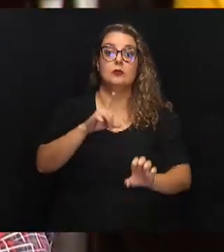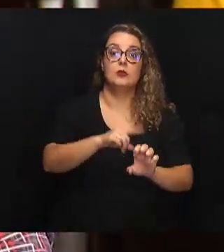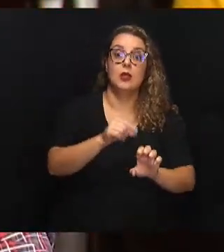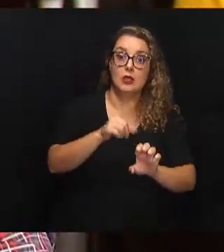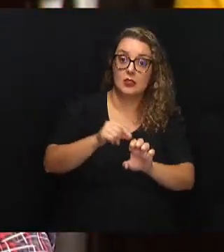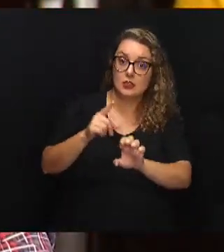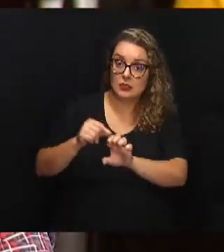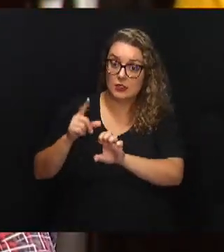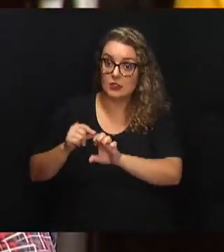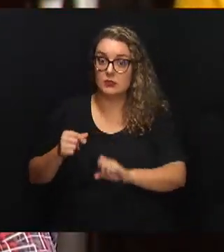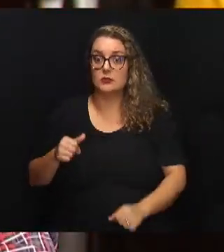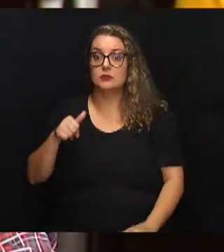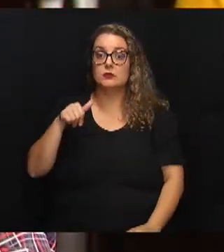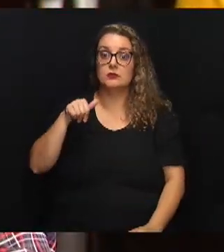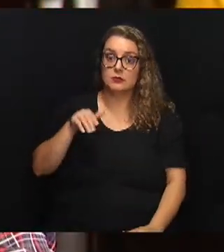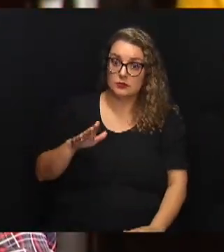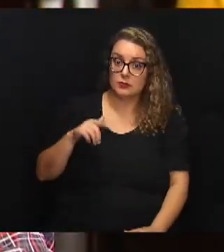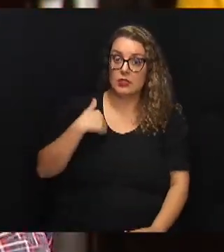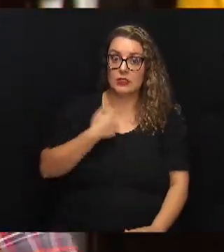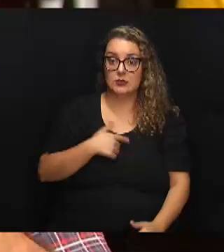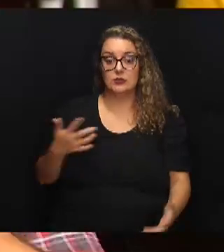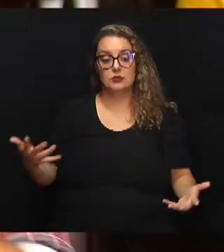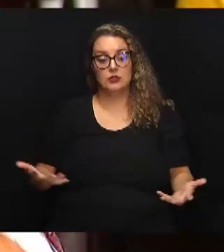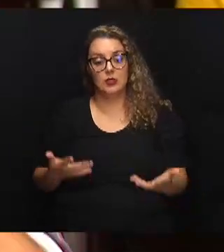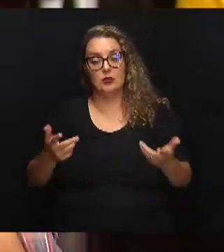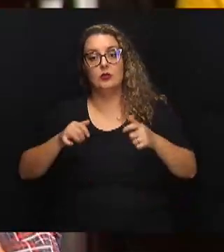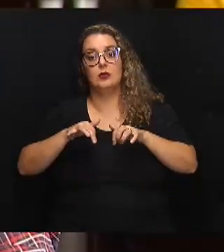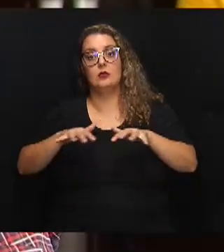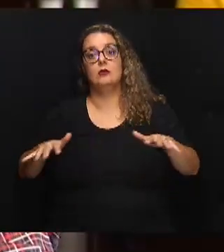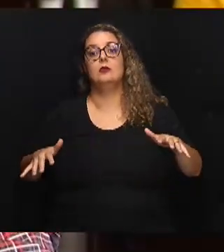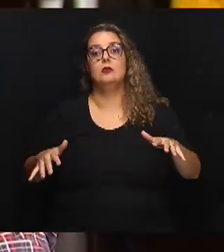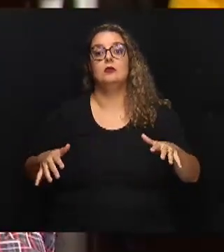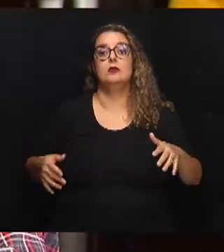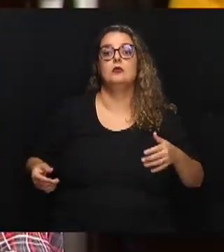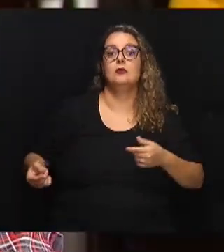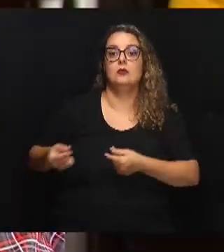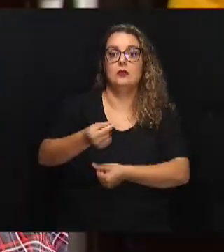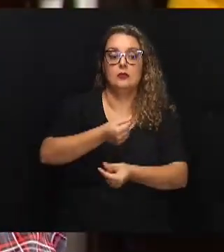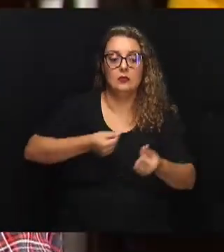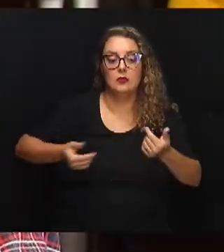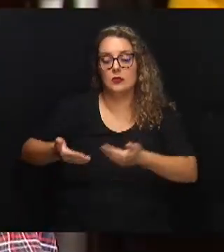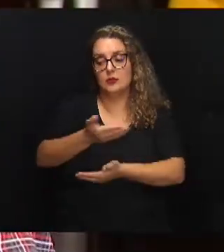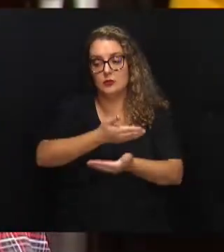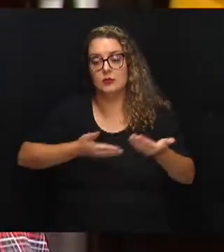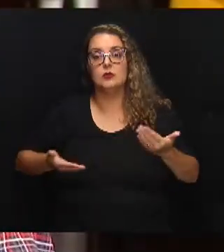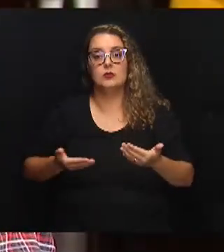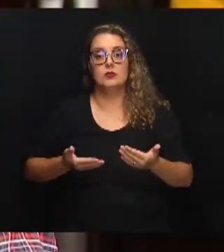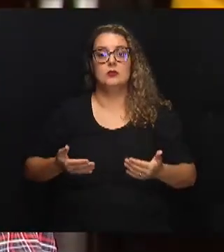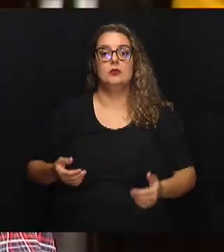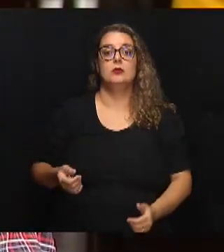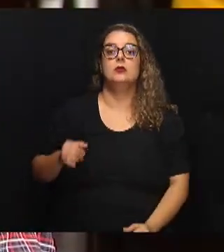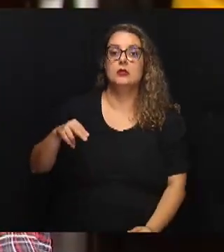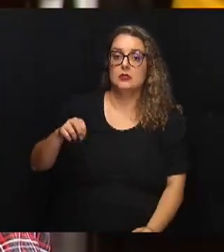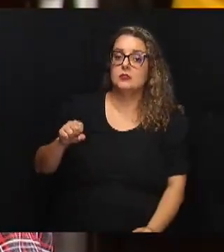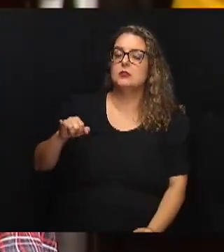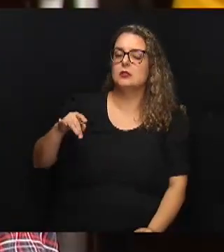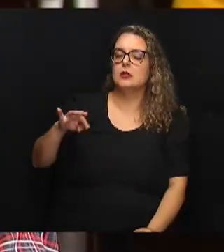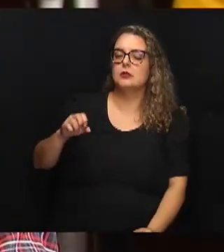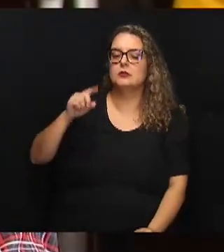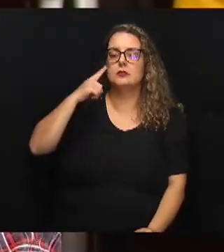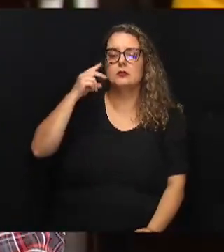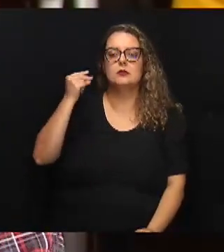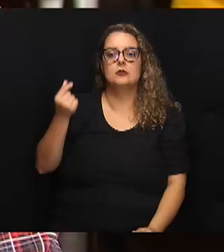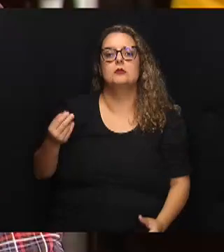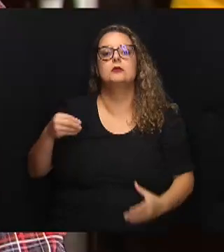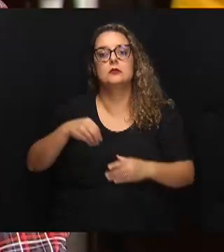empreendedores, mais a gente vai fomentar os negócios entre eles e gerar mais insights dentro do